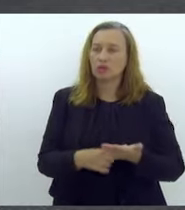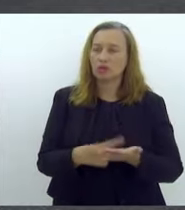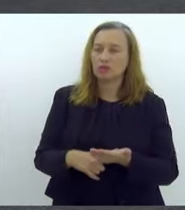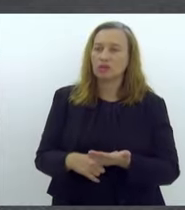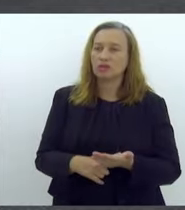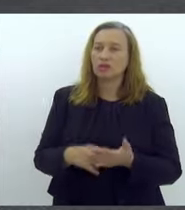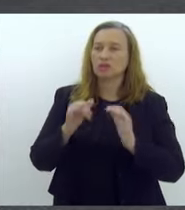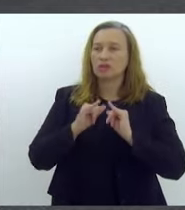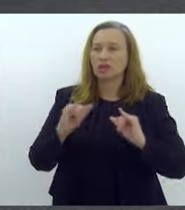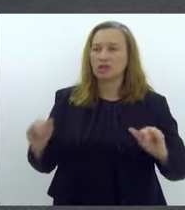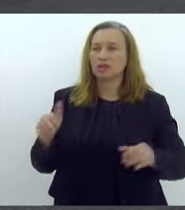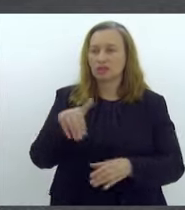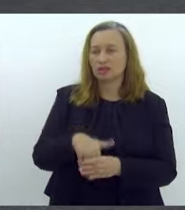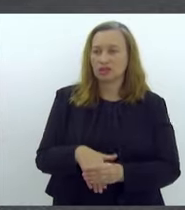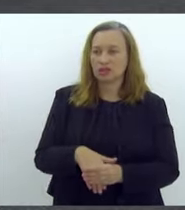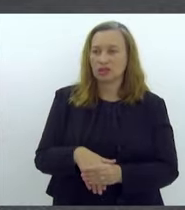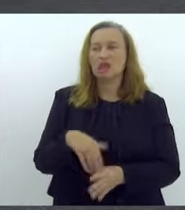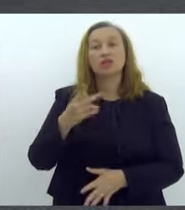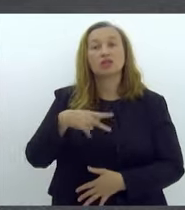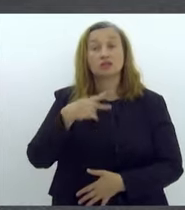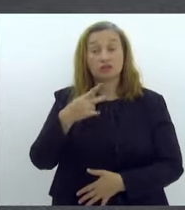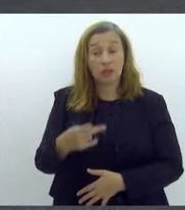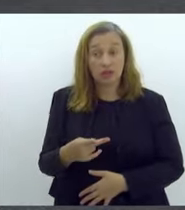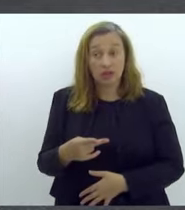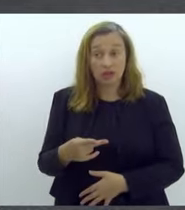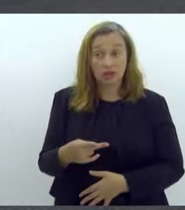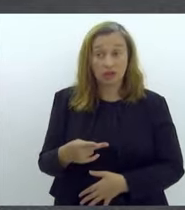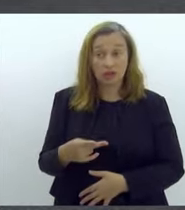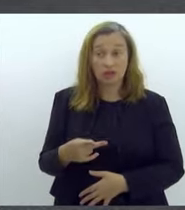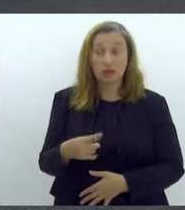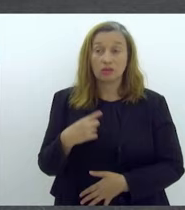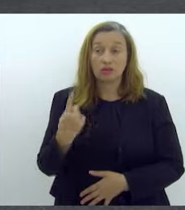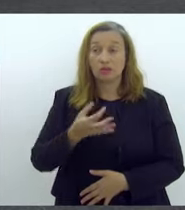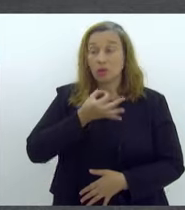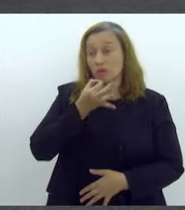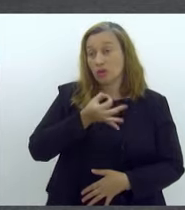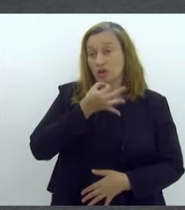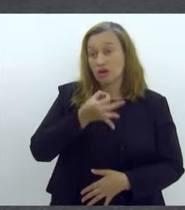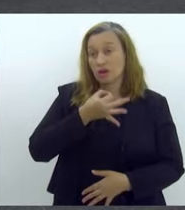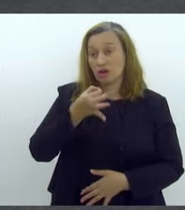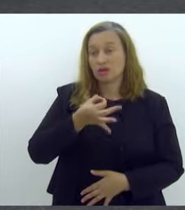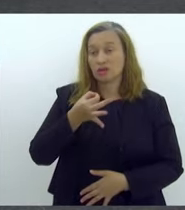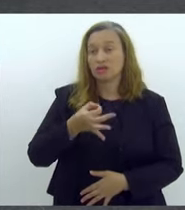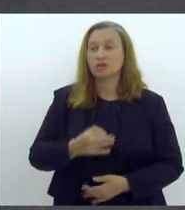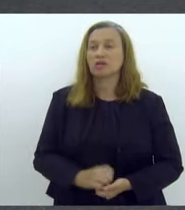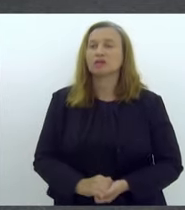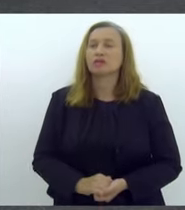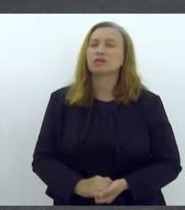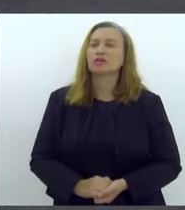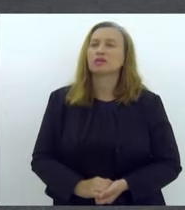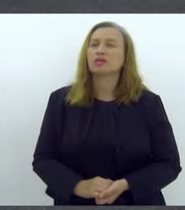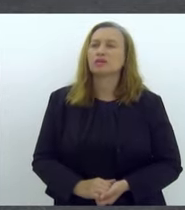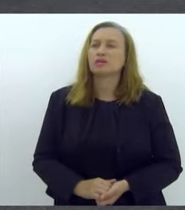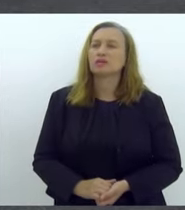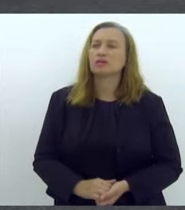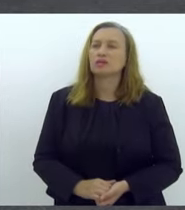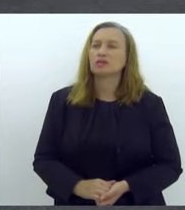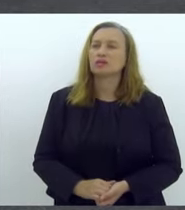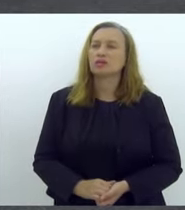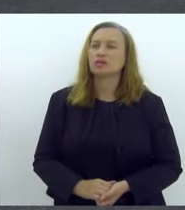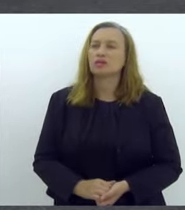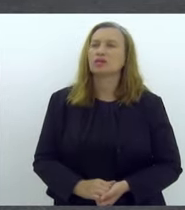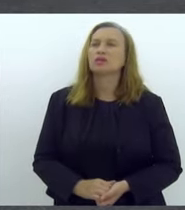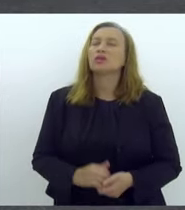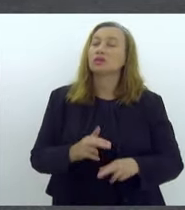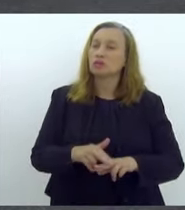fazer a declaração de voto, de manifestar nossa opinião que carrega, que pavimenta motivos pelos quais